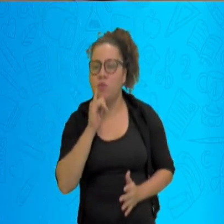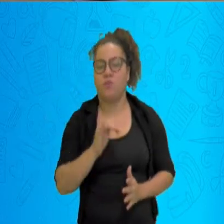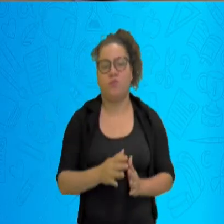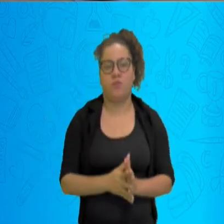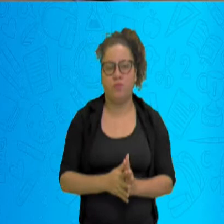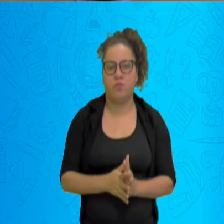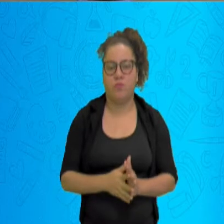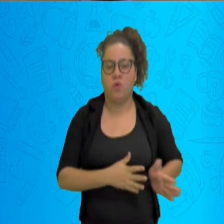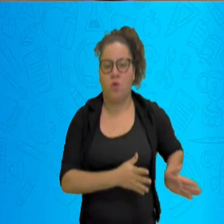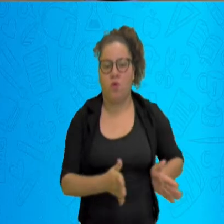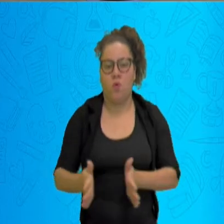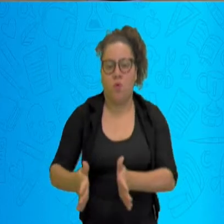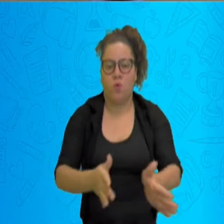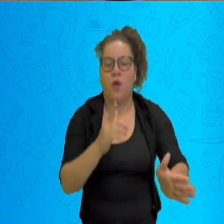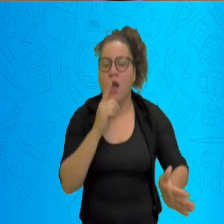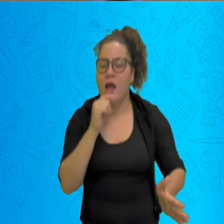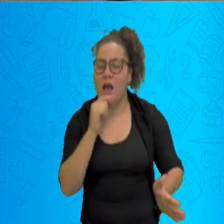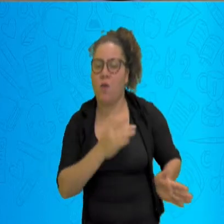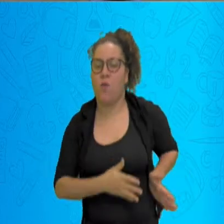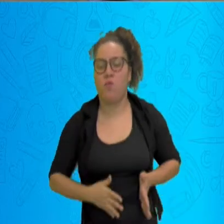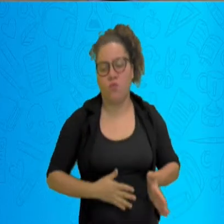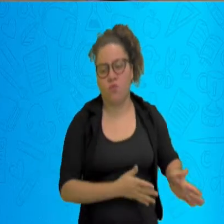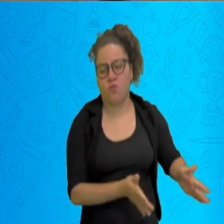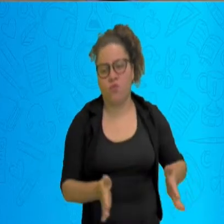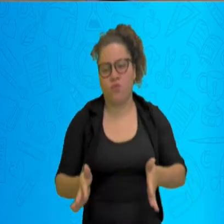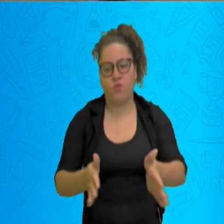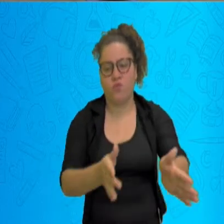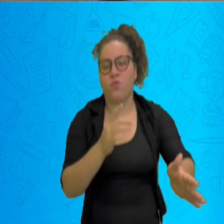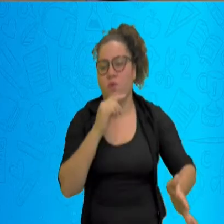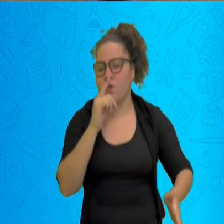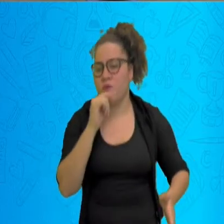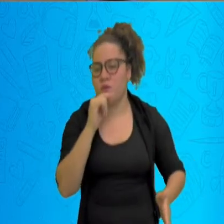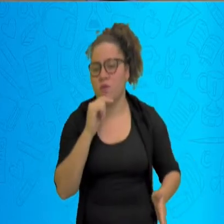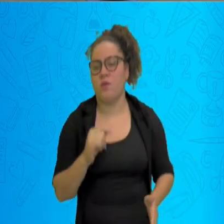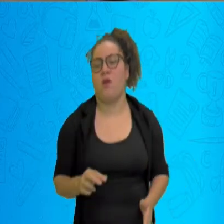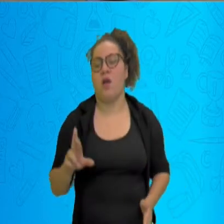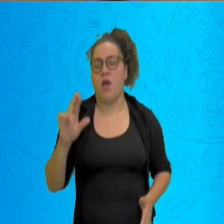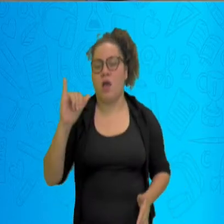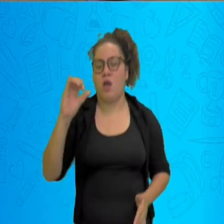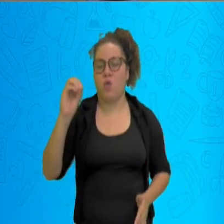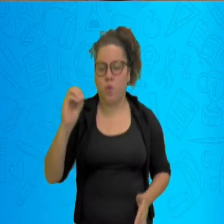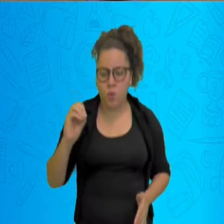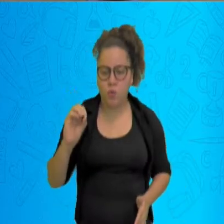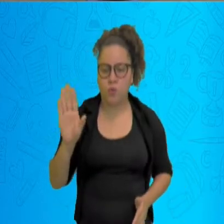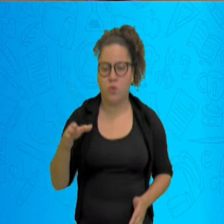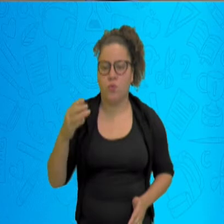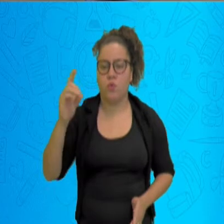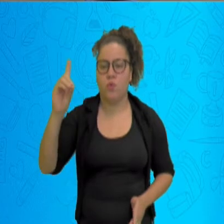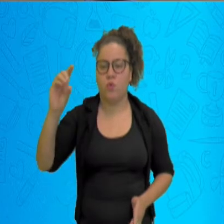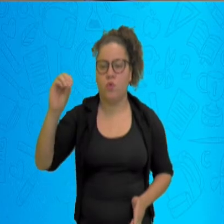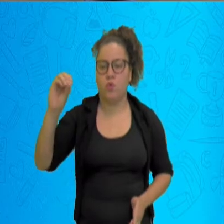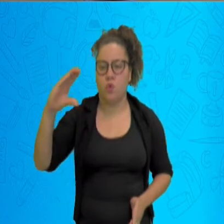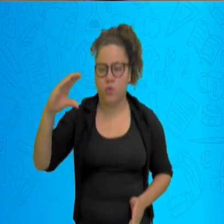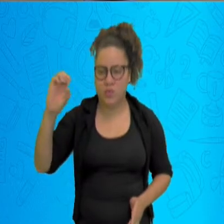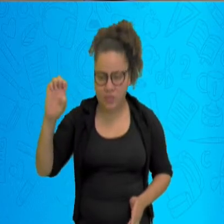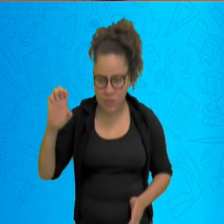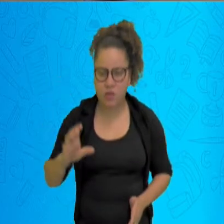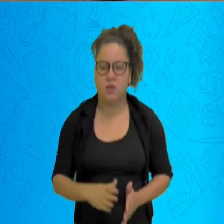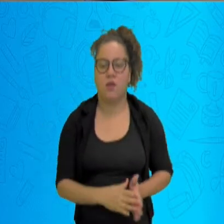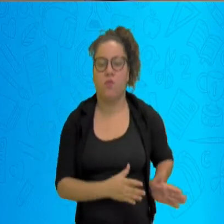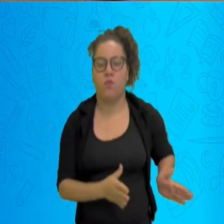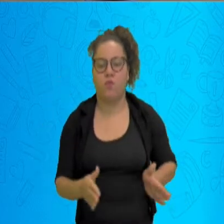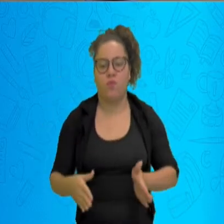aí perto da sua casa, o rio que tem aqui na nossa cidade, o Rio Doce, ele está sempre correndo. O